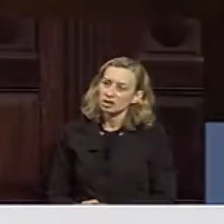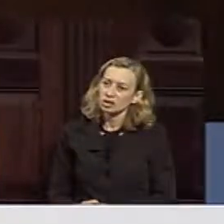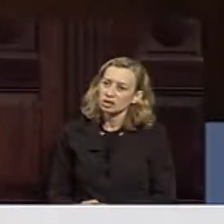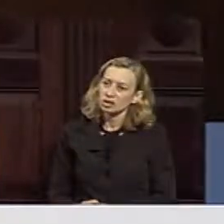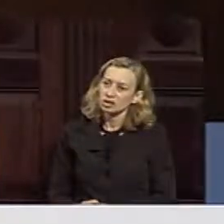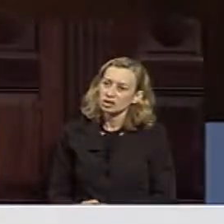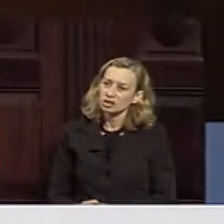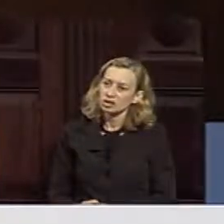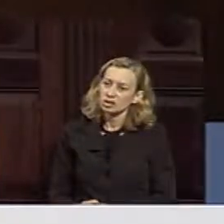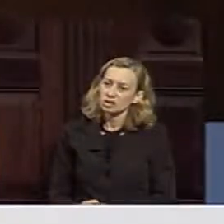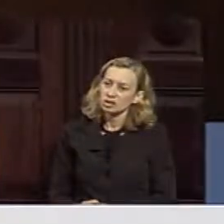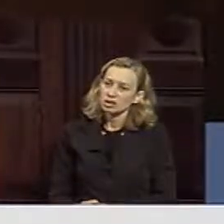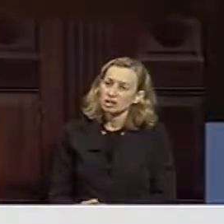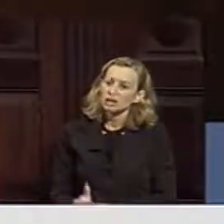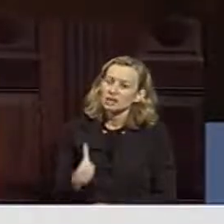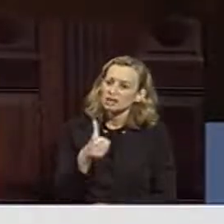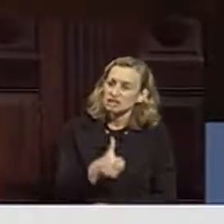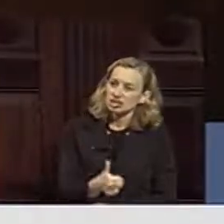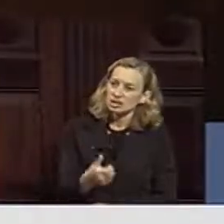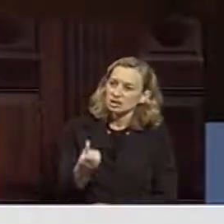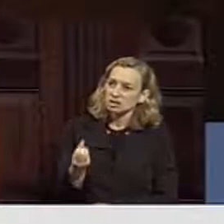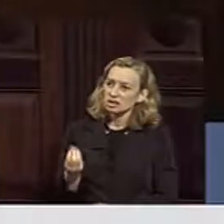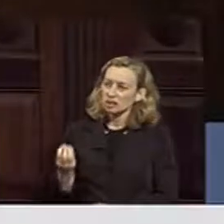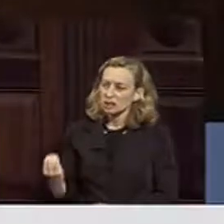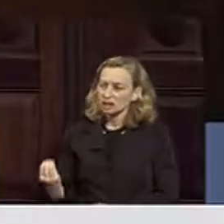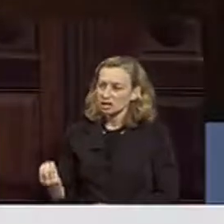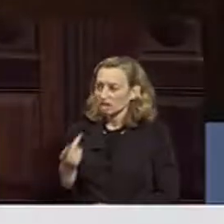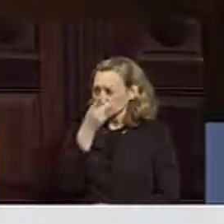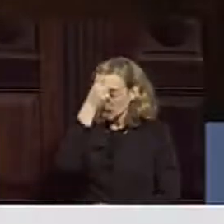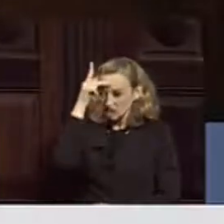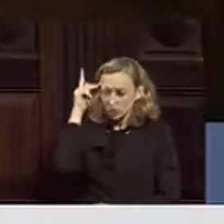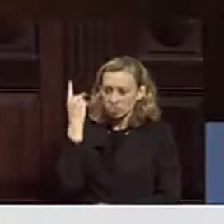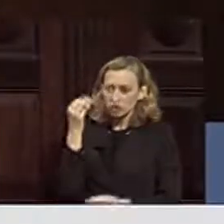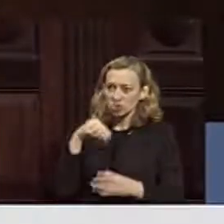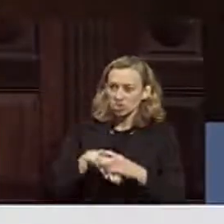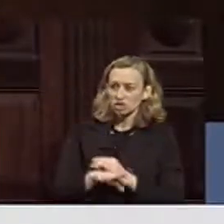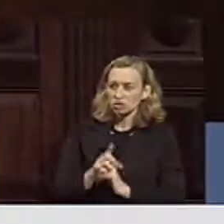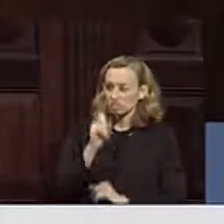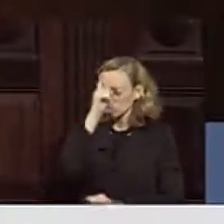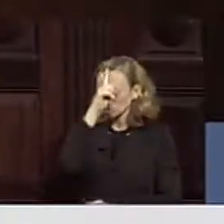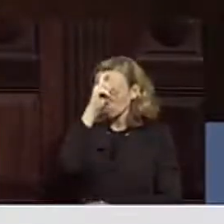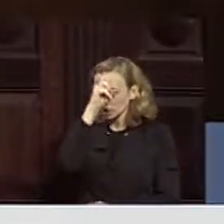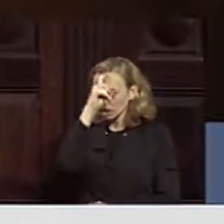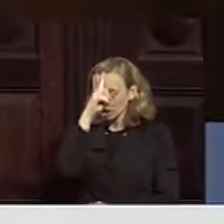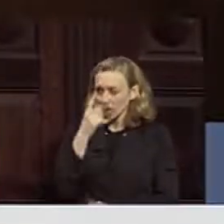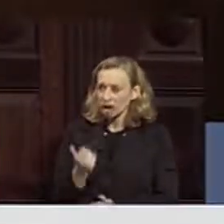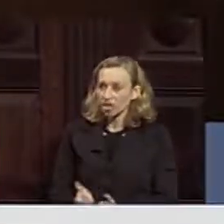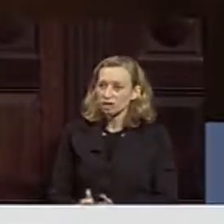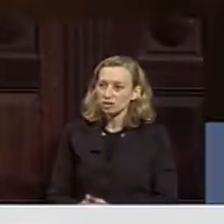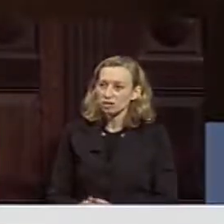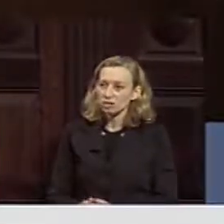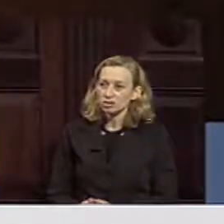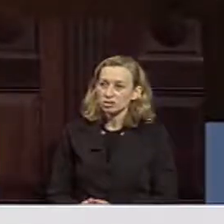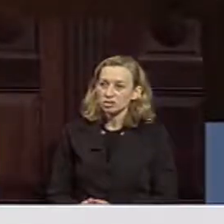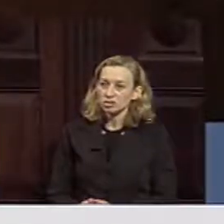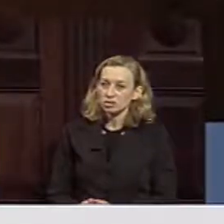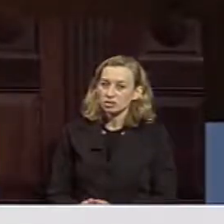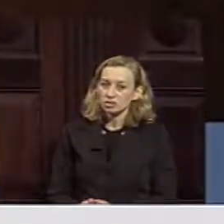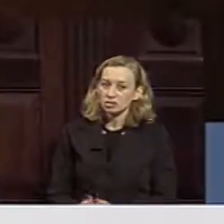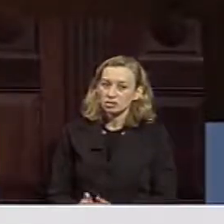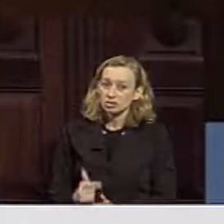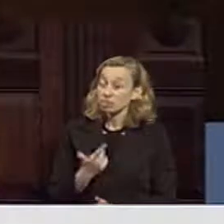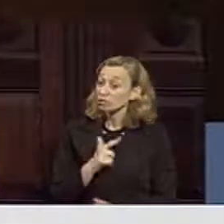esses 160 pacientes que hoje se encontram em internações de longa permanência no Hospital